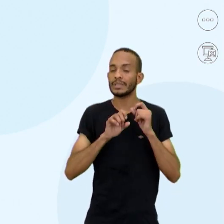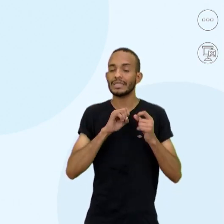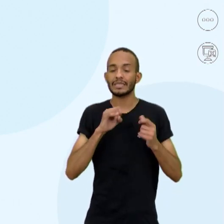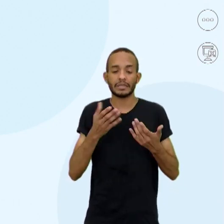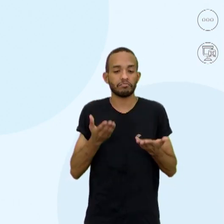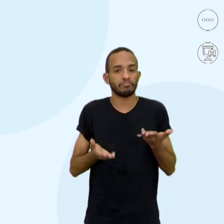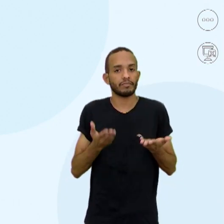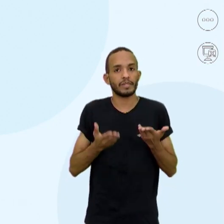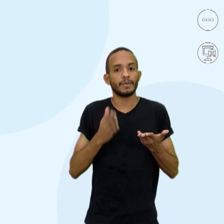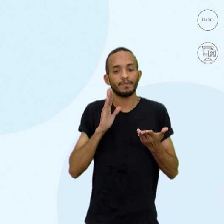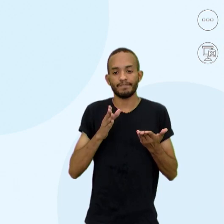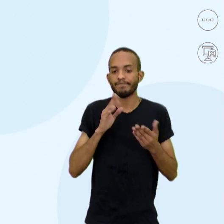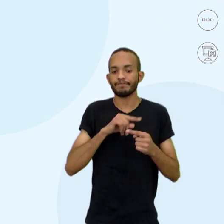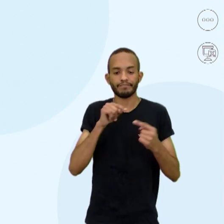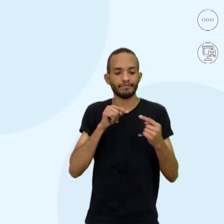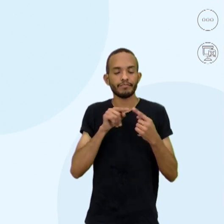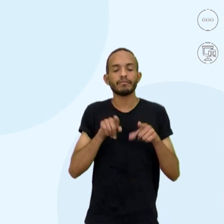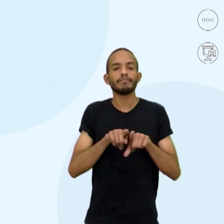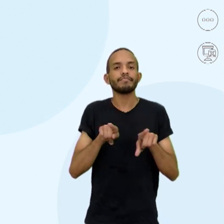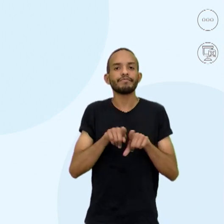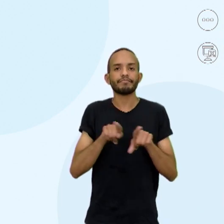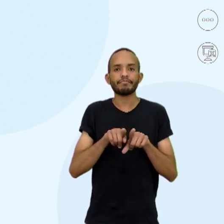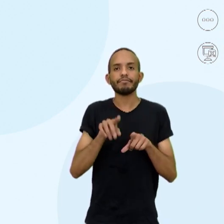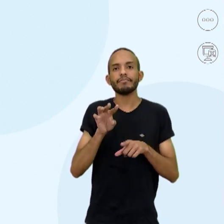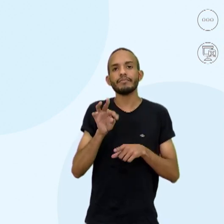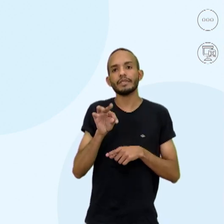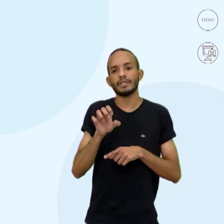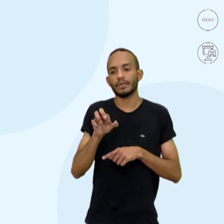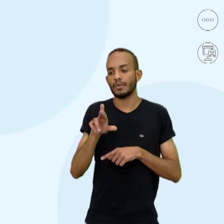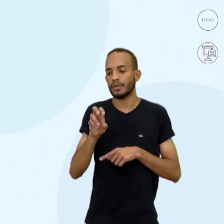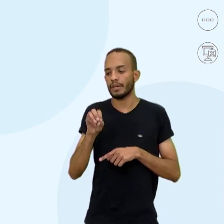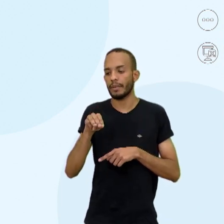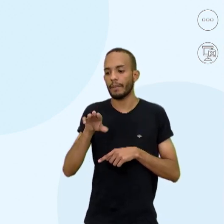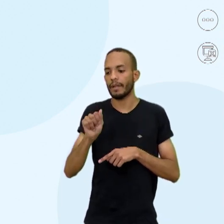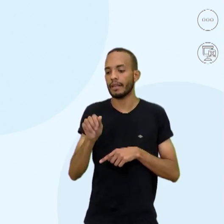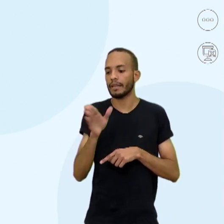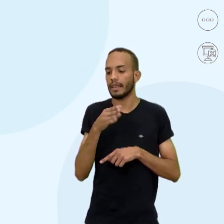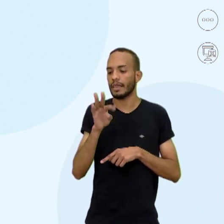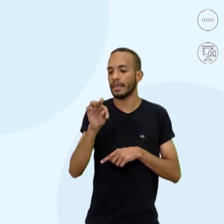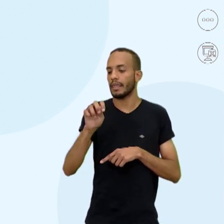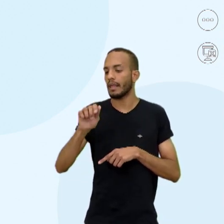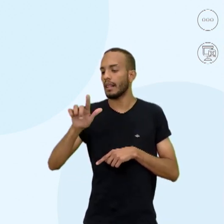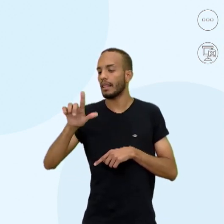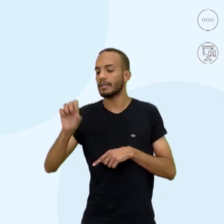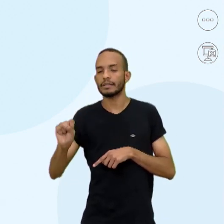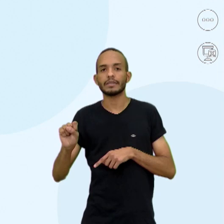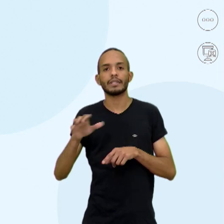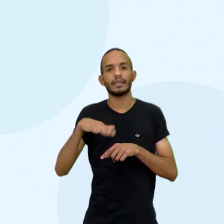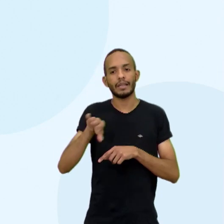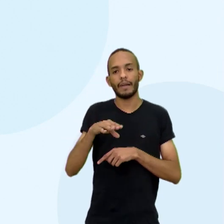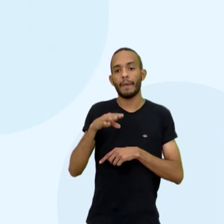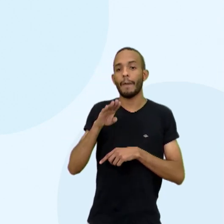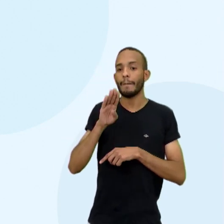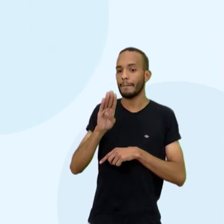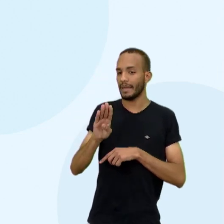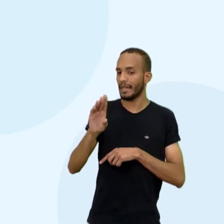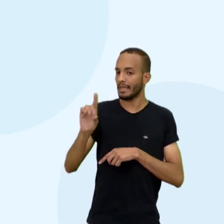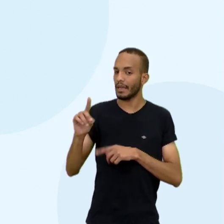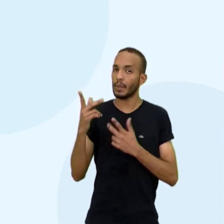são proporcionais, já que vale o teorema de Tales, BD, ó, BD, que vale 4,